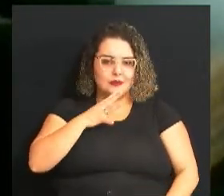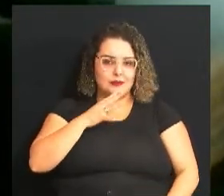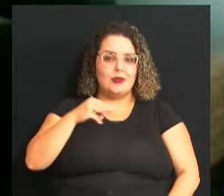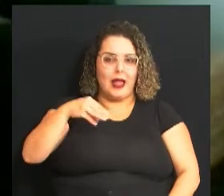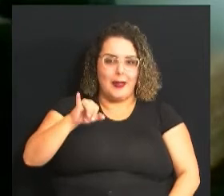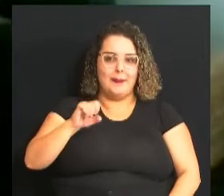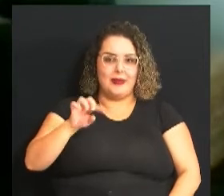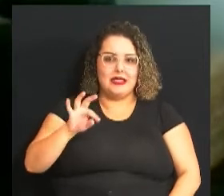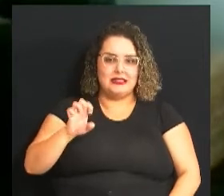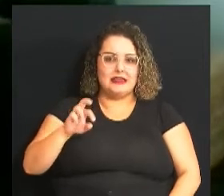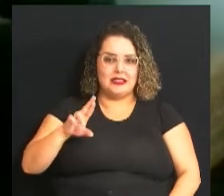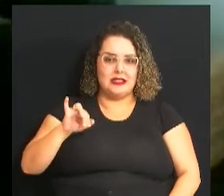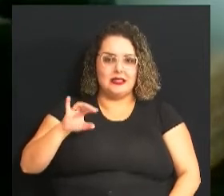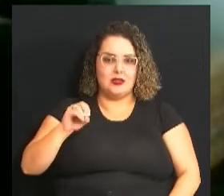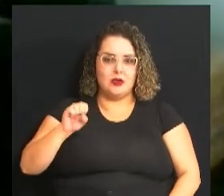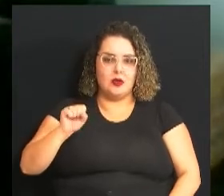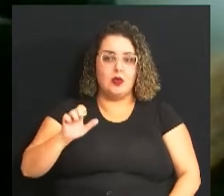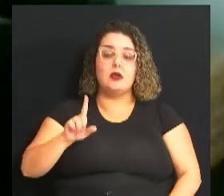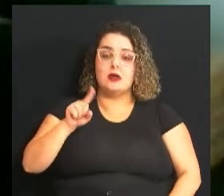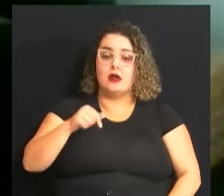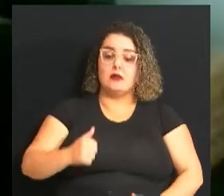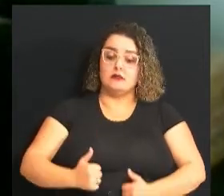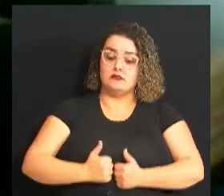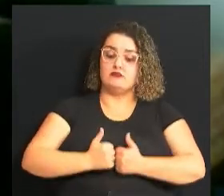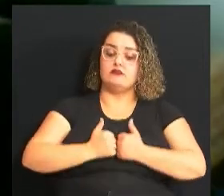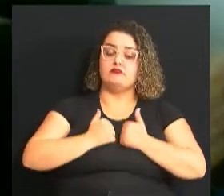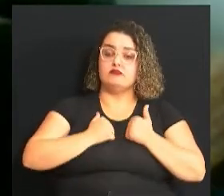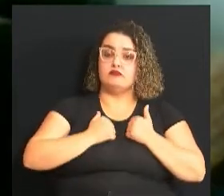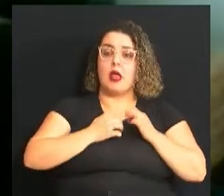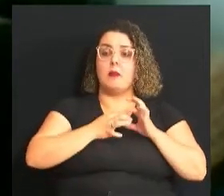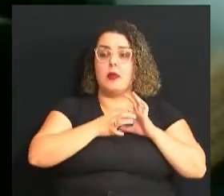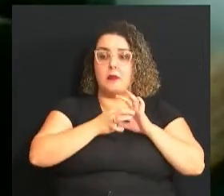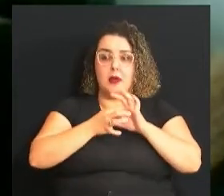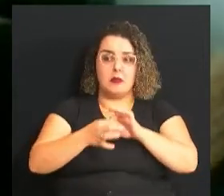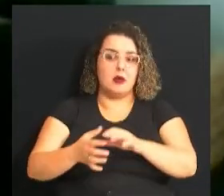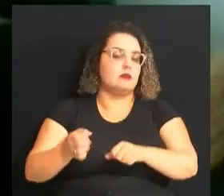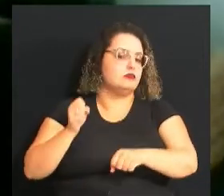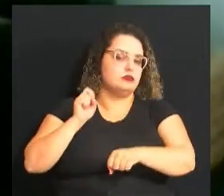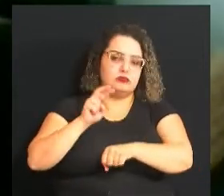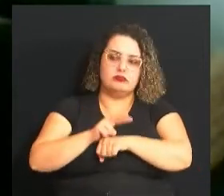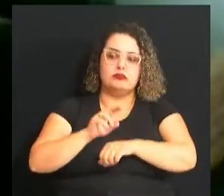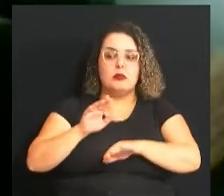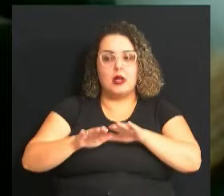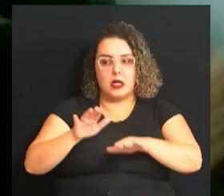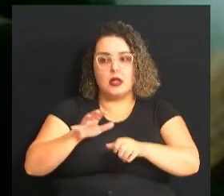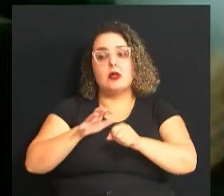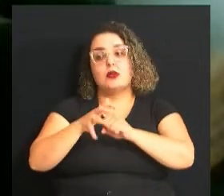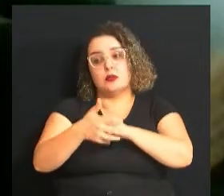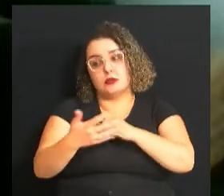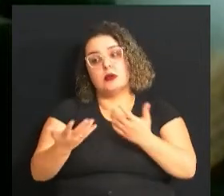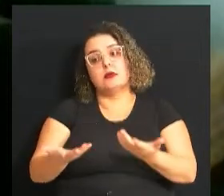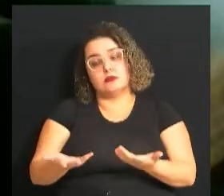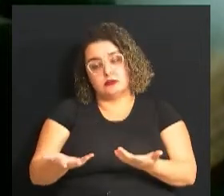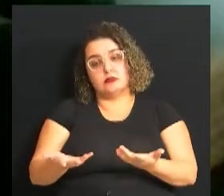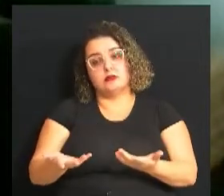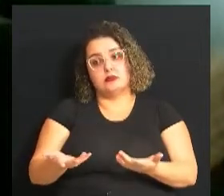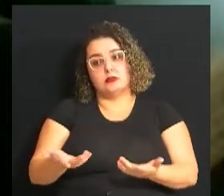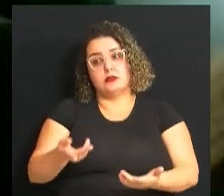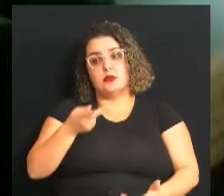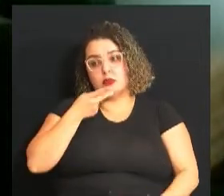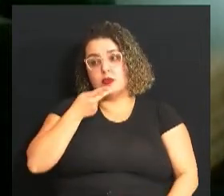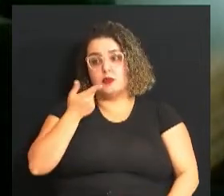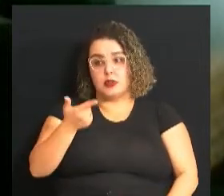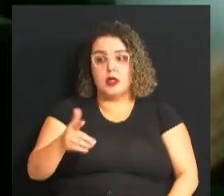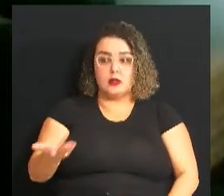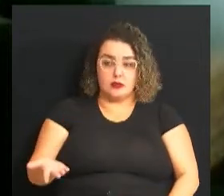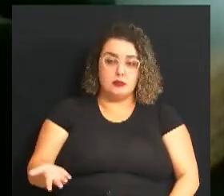quadro imunológico desencadeado por algum vírus, talvez o coronavírus aqui associado novamente.